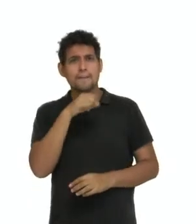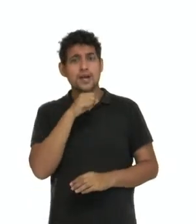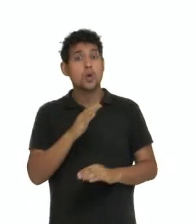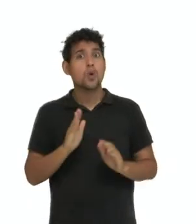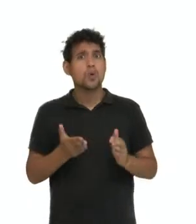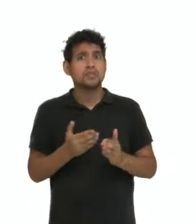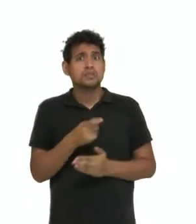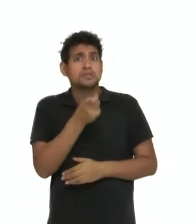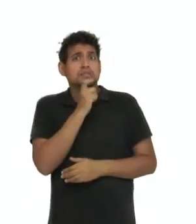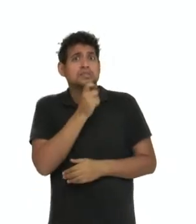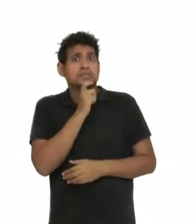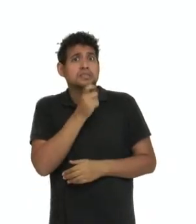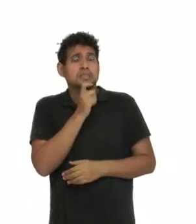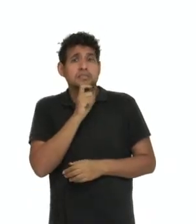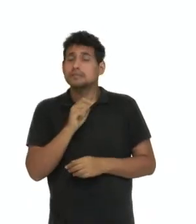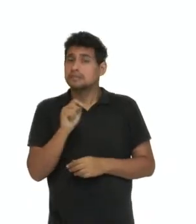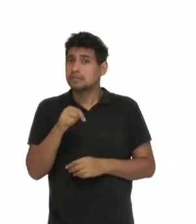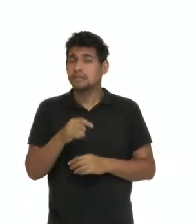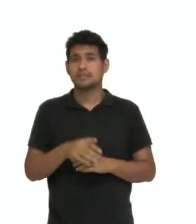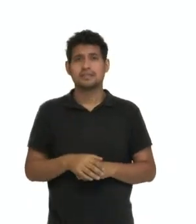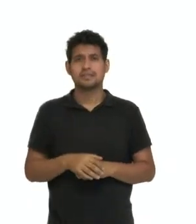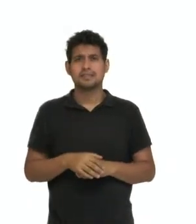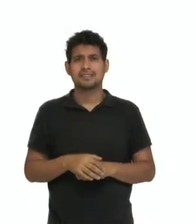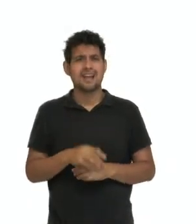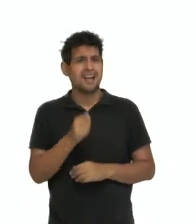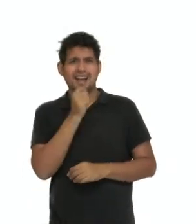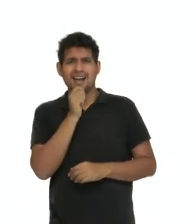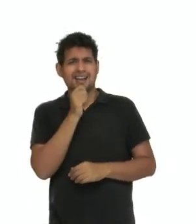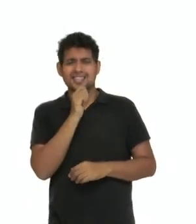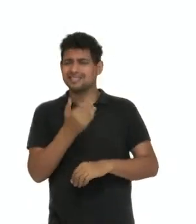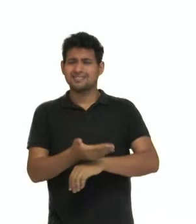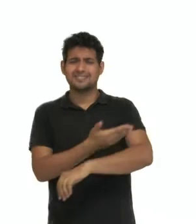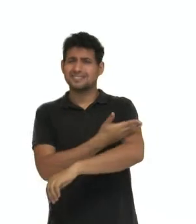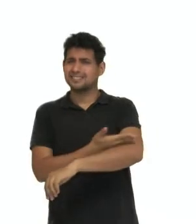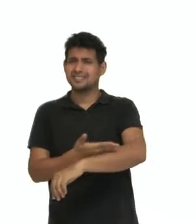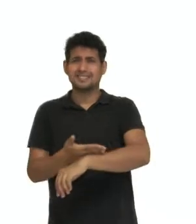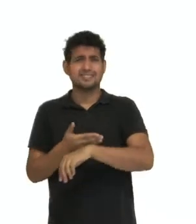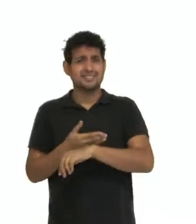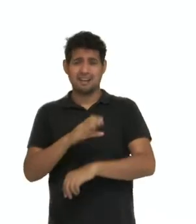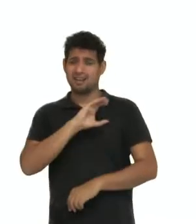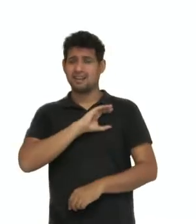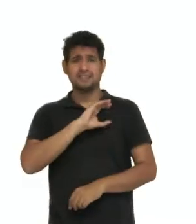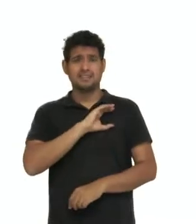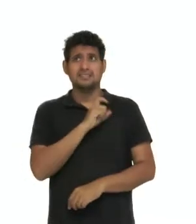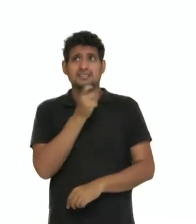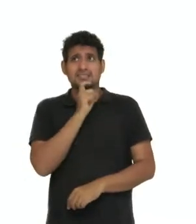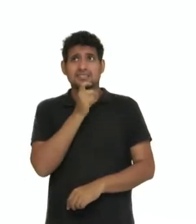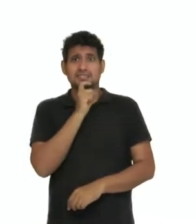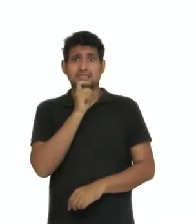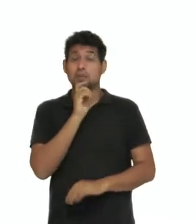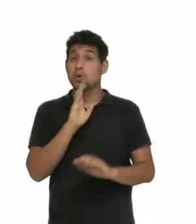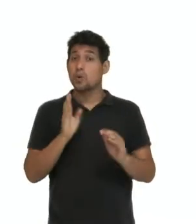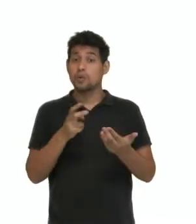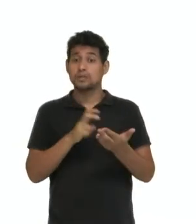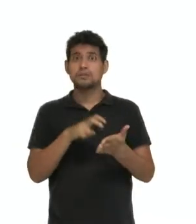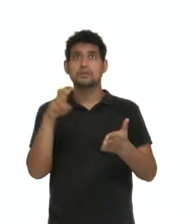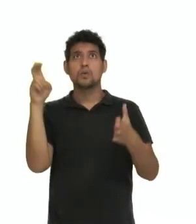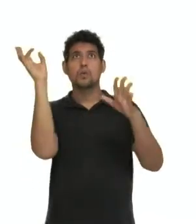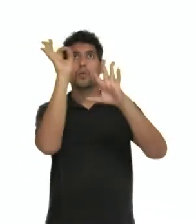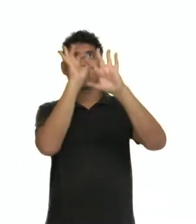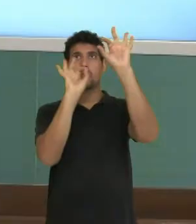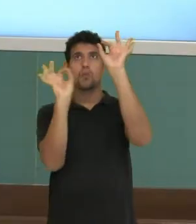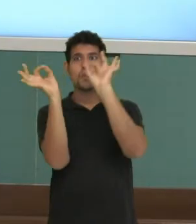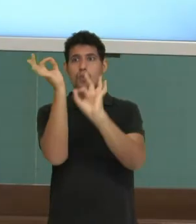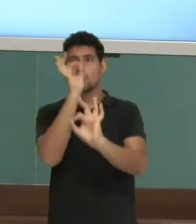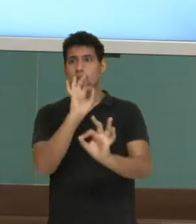muito frio aqui. Ainda não me acostumei com o inverno do Canadá. Hoje amanheceu